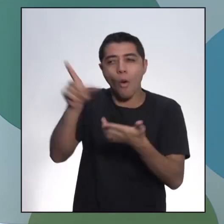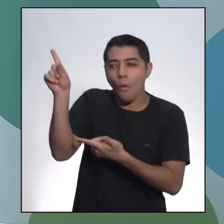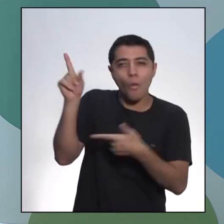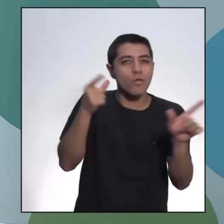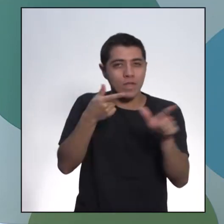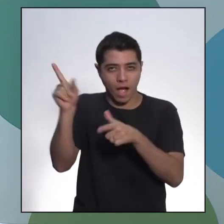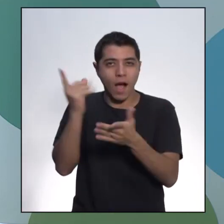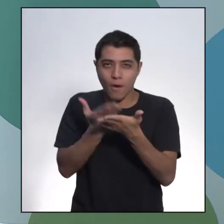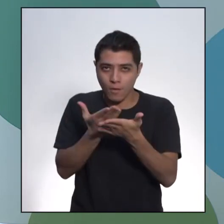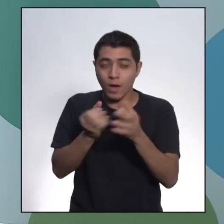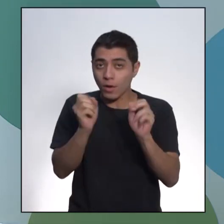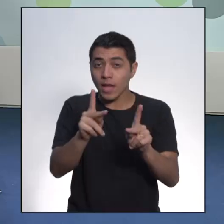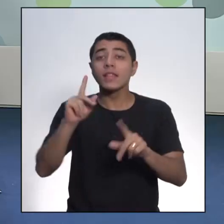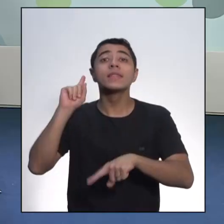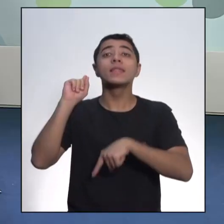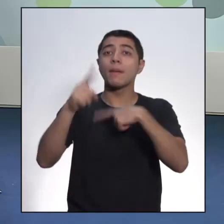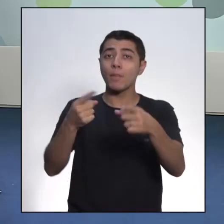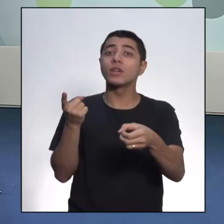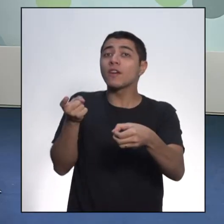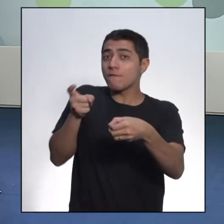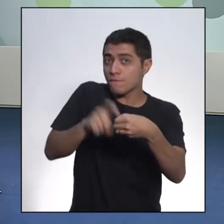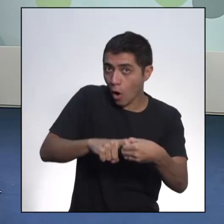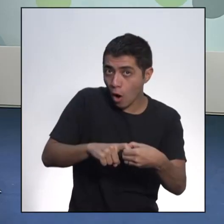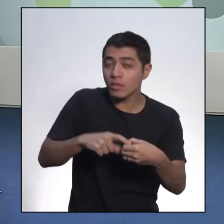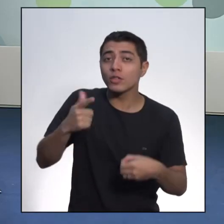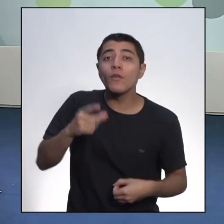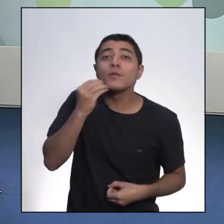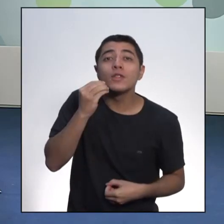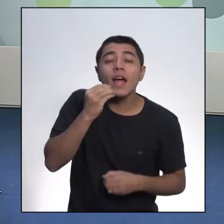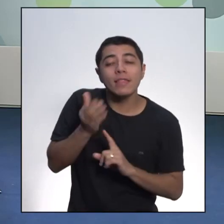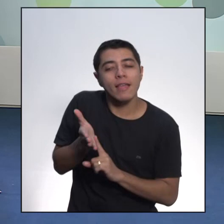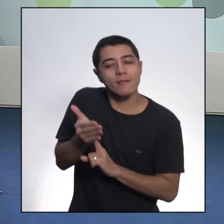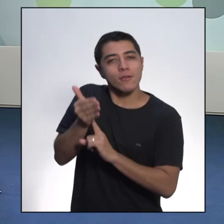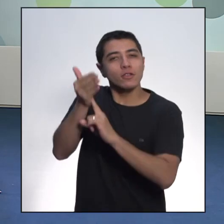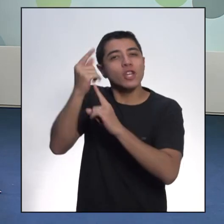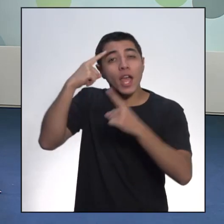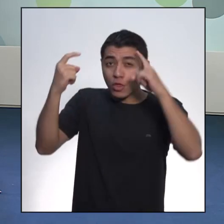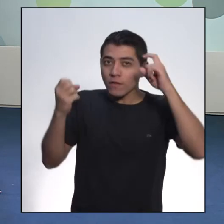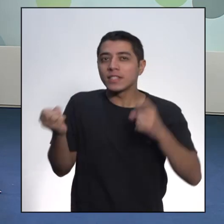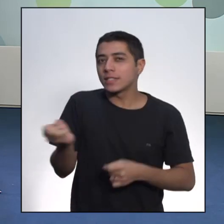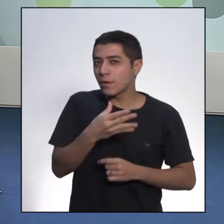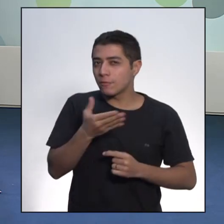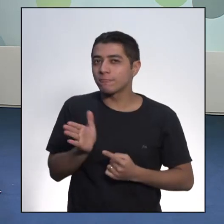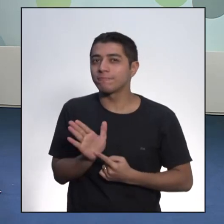e a gente volta numa próxima oportunidade com mais tecnologia e inovação.